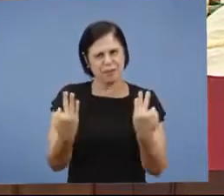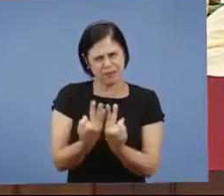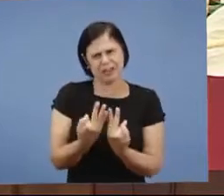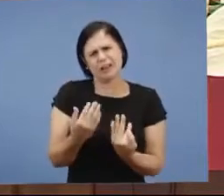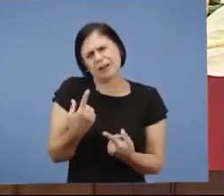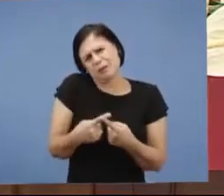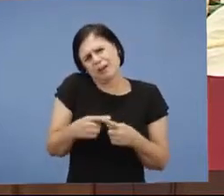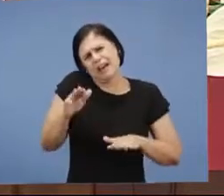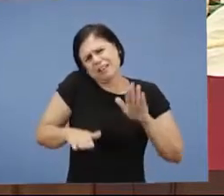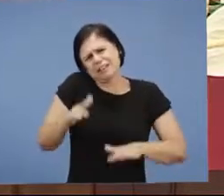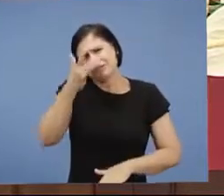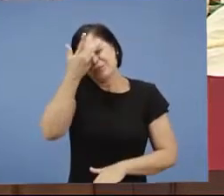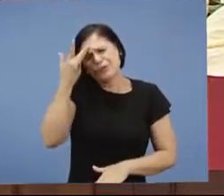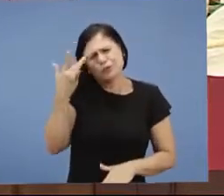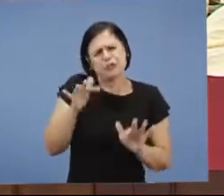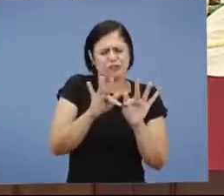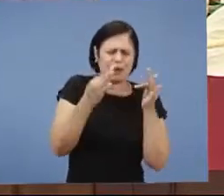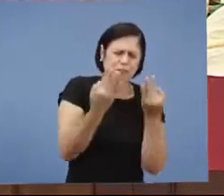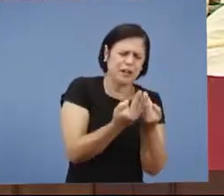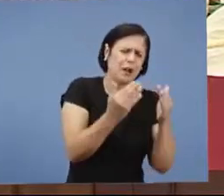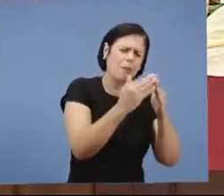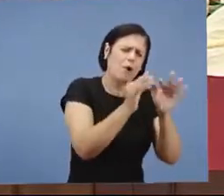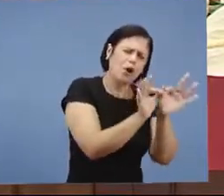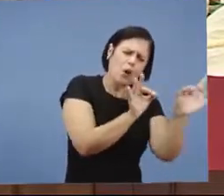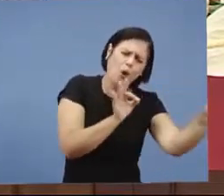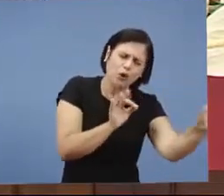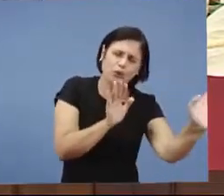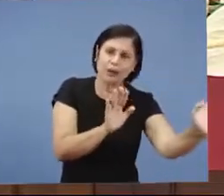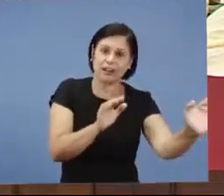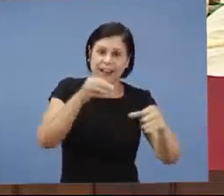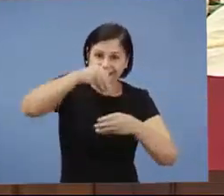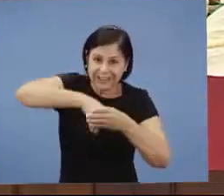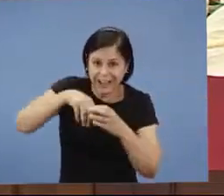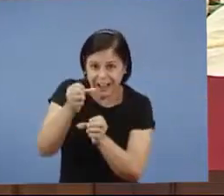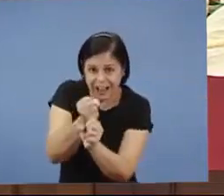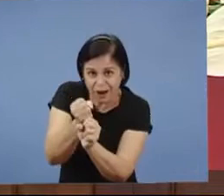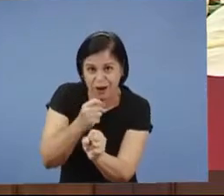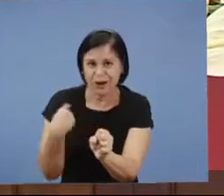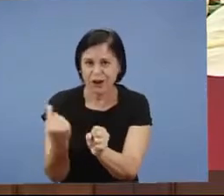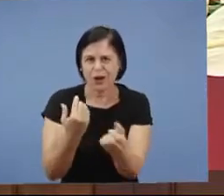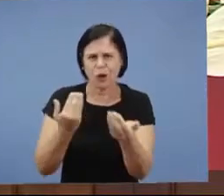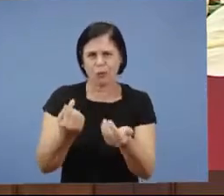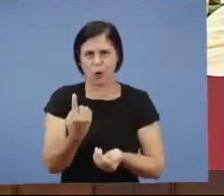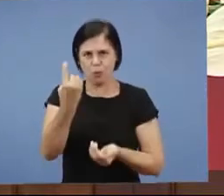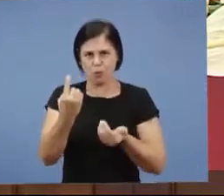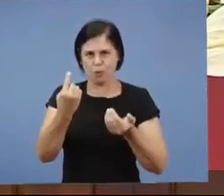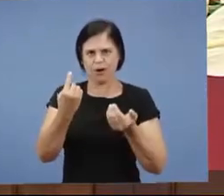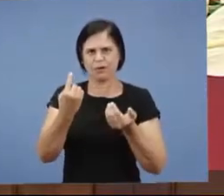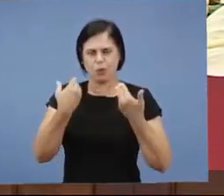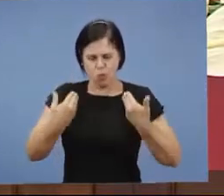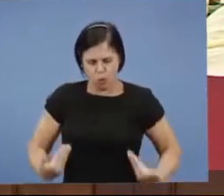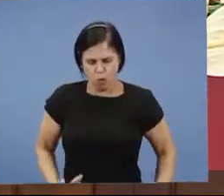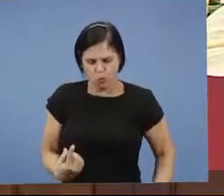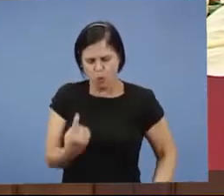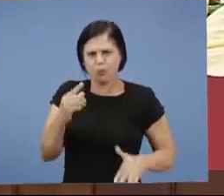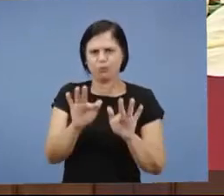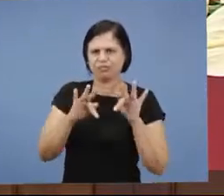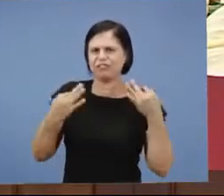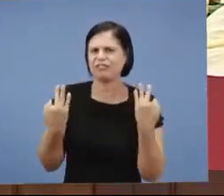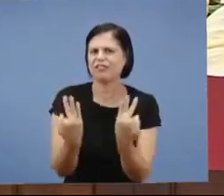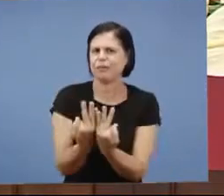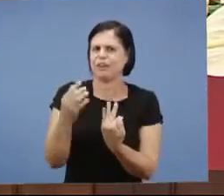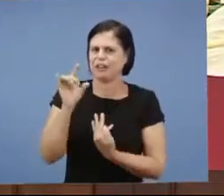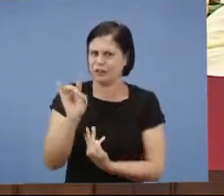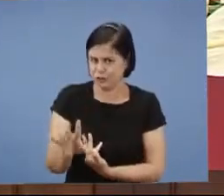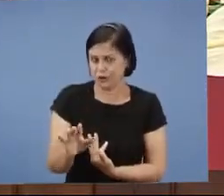longe, outros não têm uma família estruturada, porque algum motivo, a perda de um familiar, seja desse ou